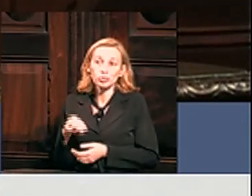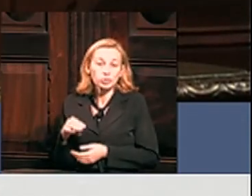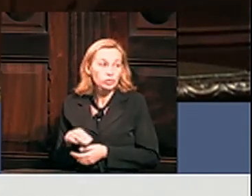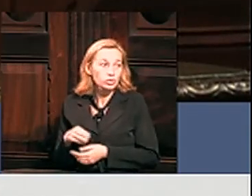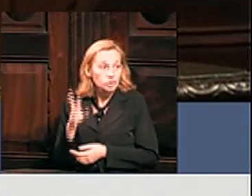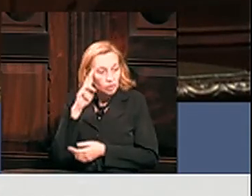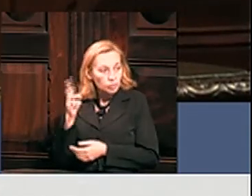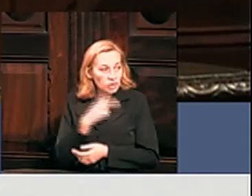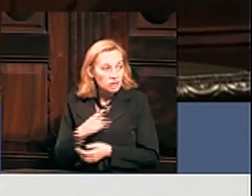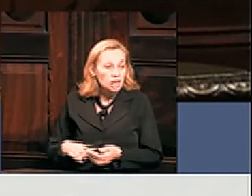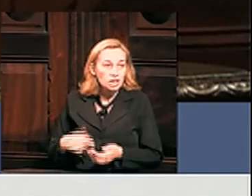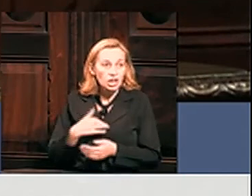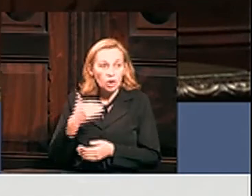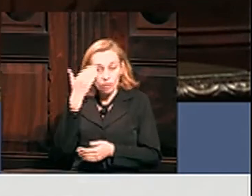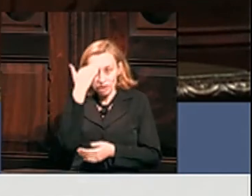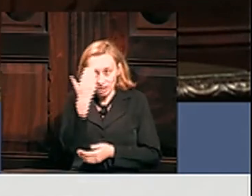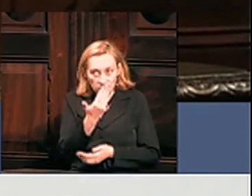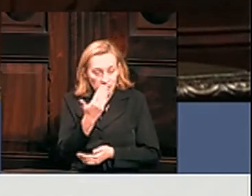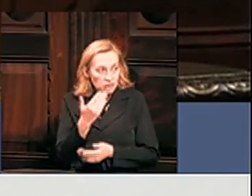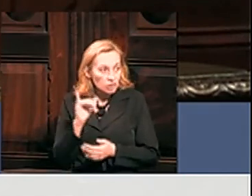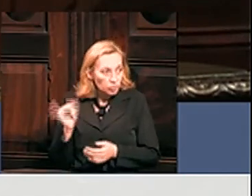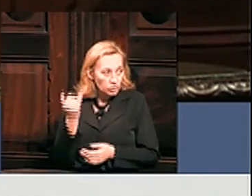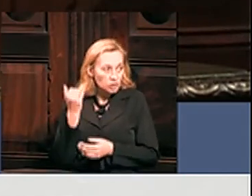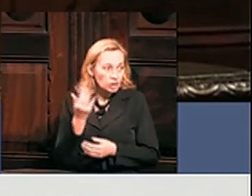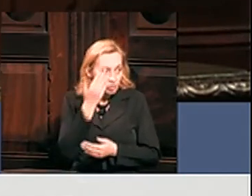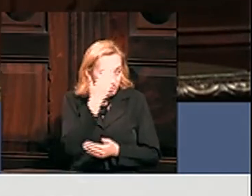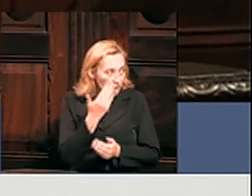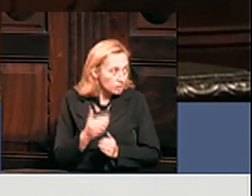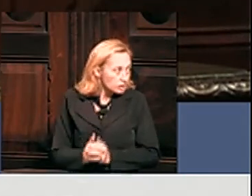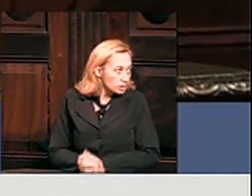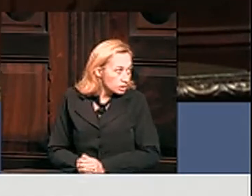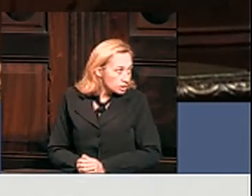eu agradeço a oportunidade. Muito obrigado.